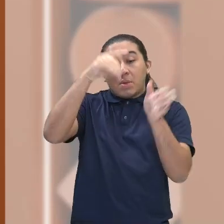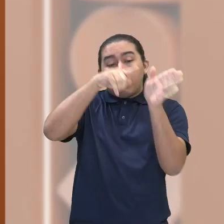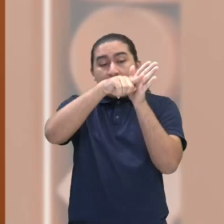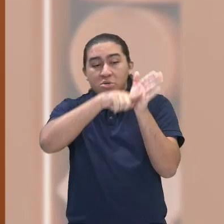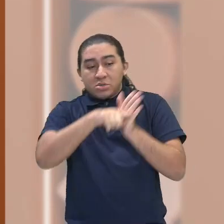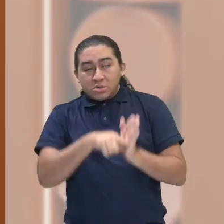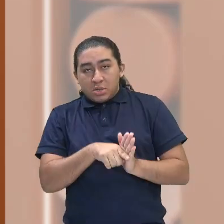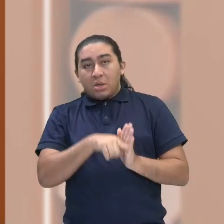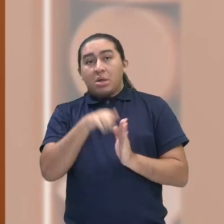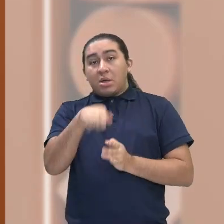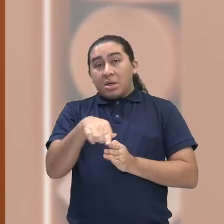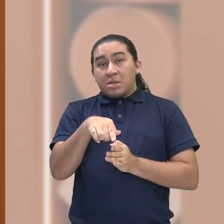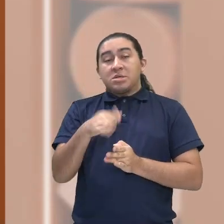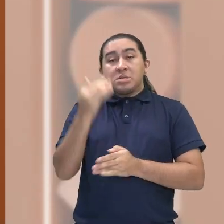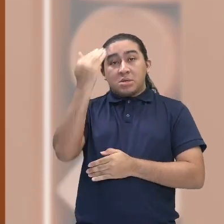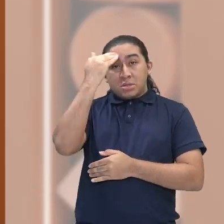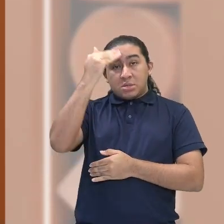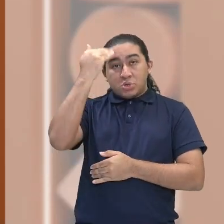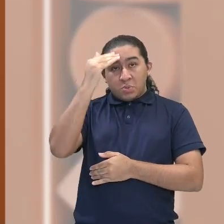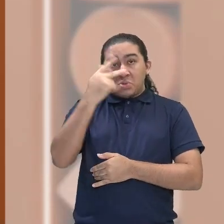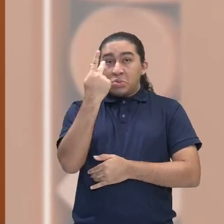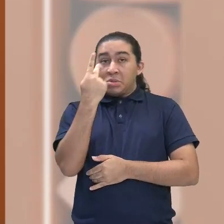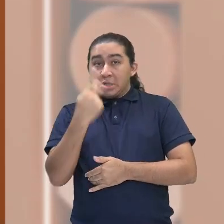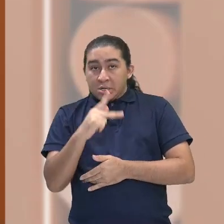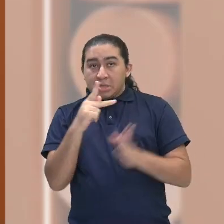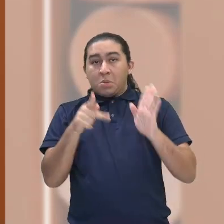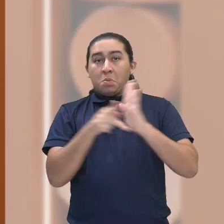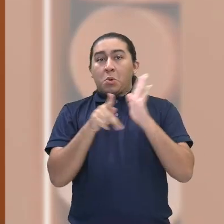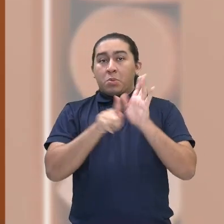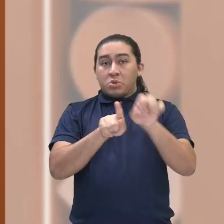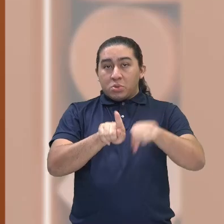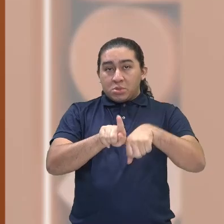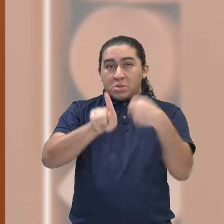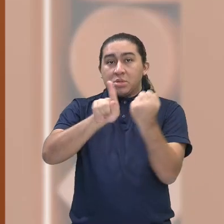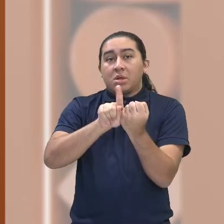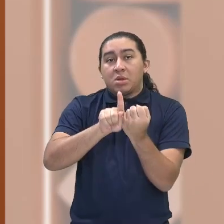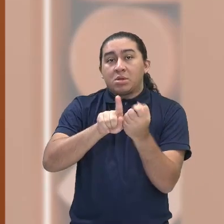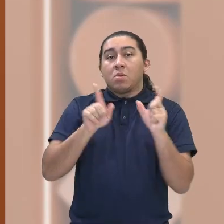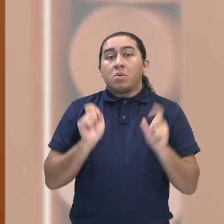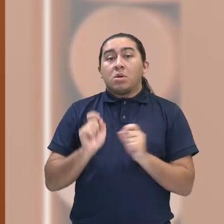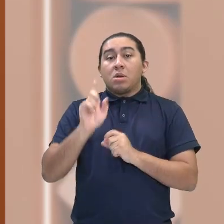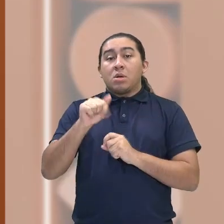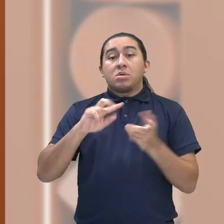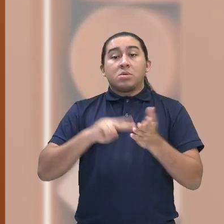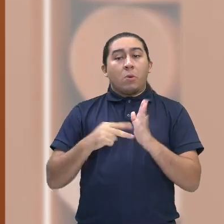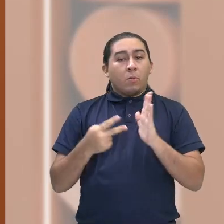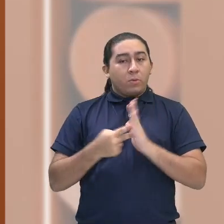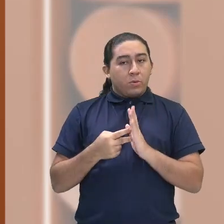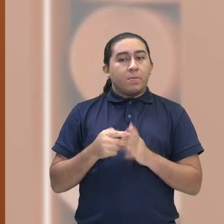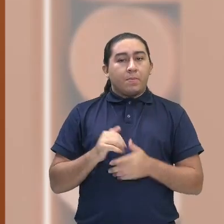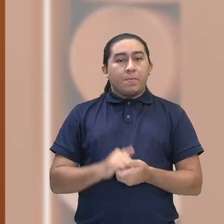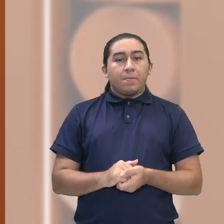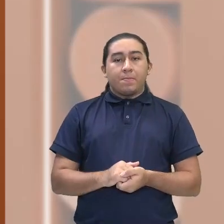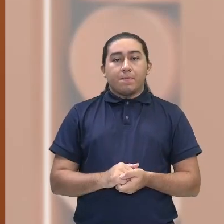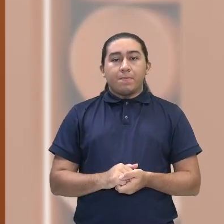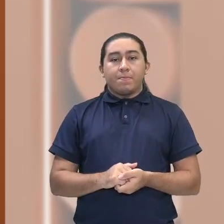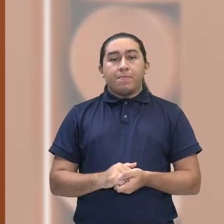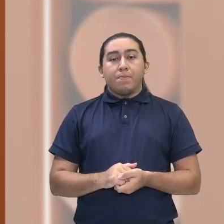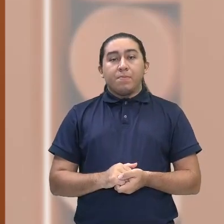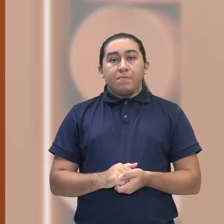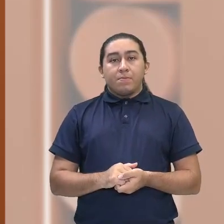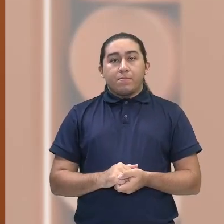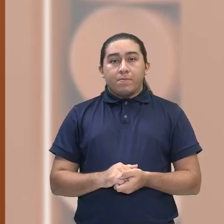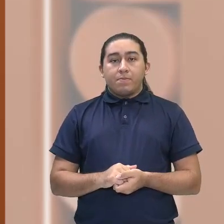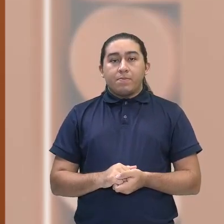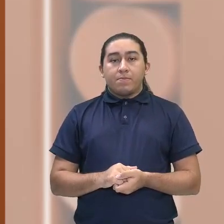esse processo de compreensão das sociedades, ele vai justamente